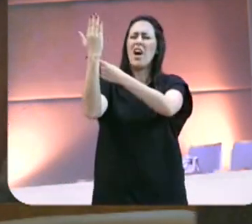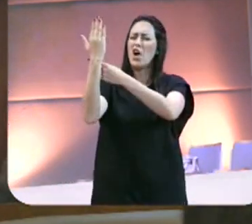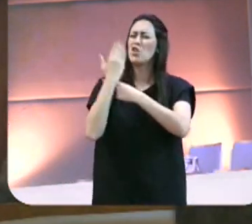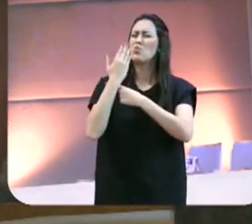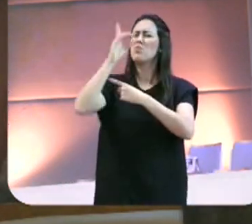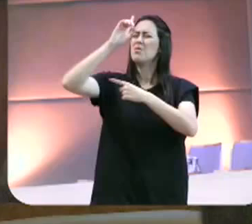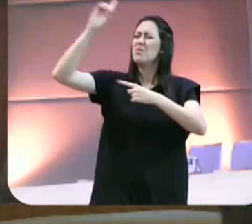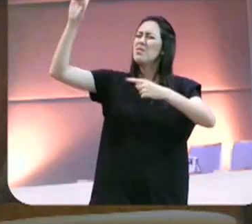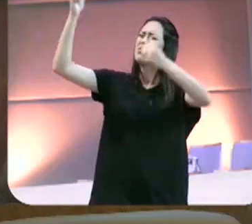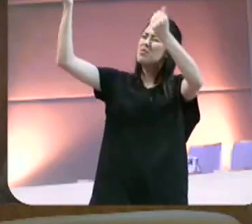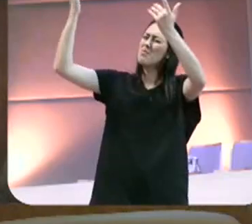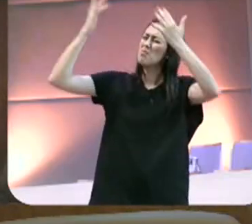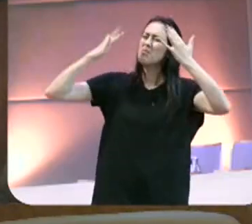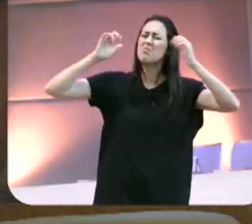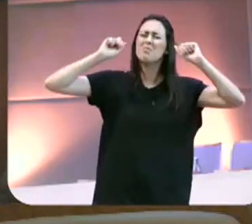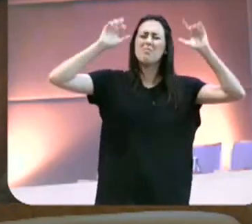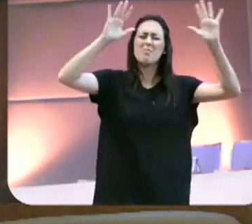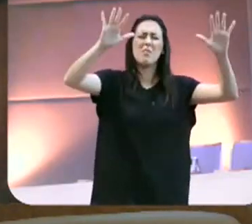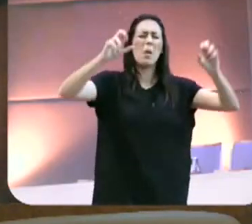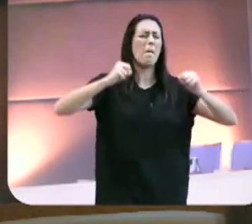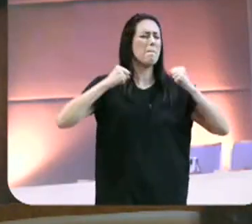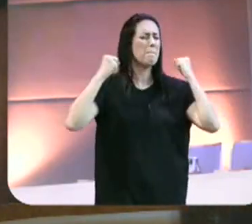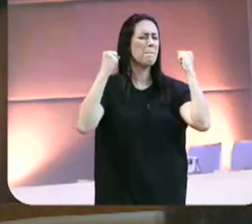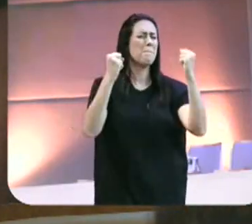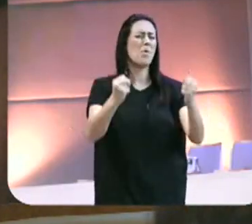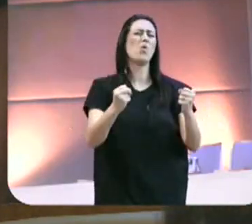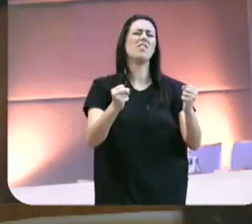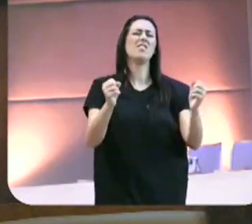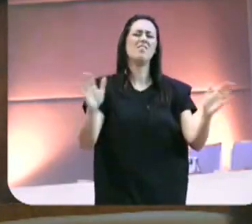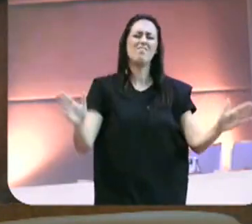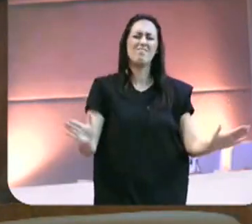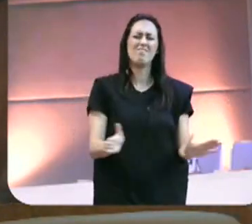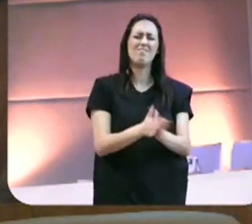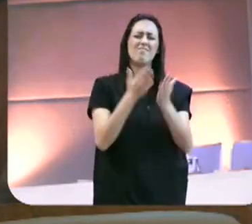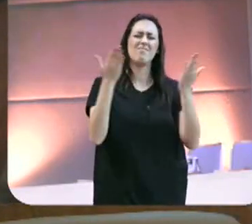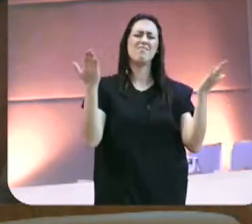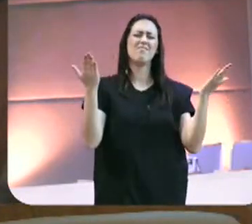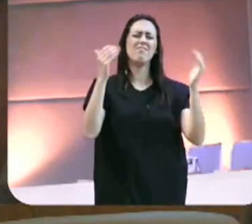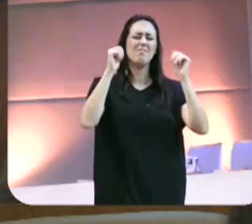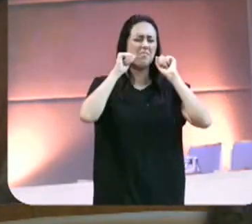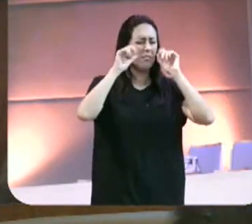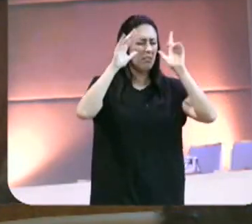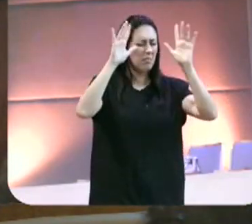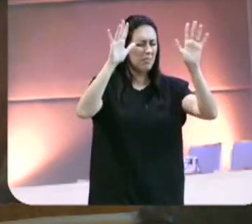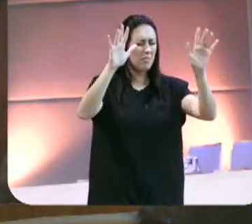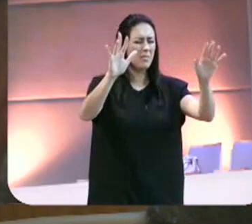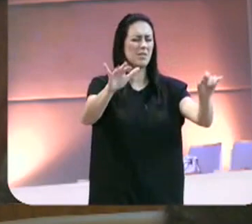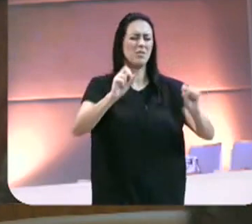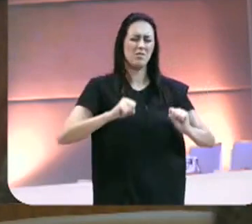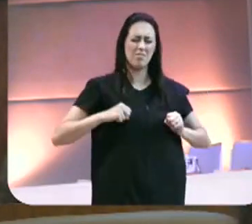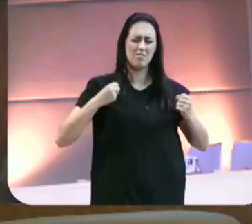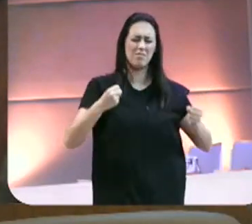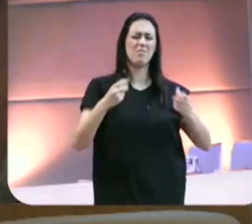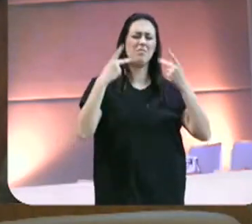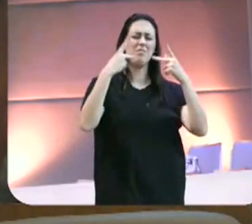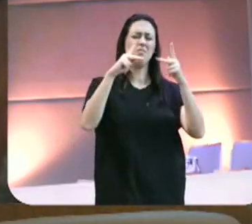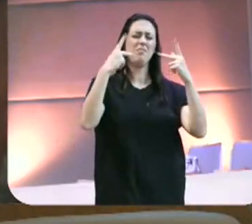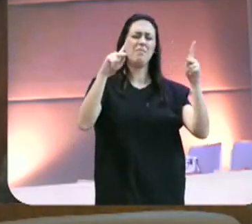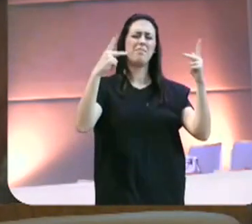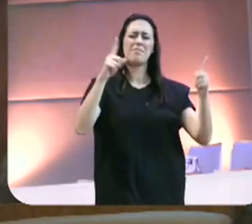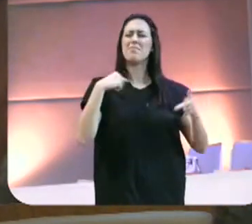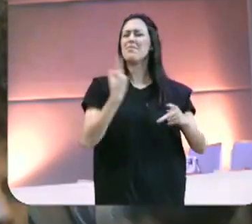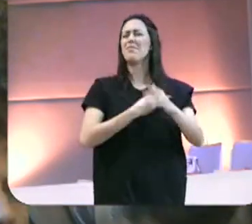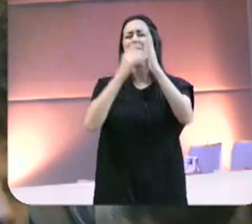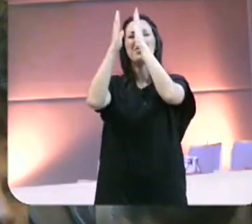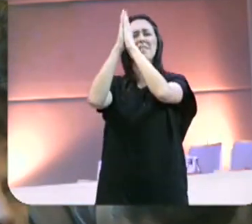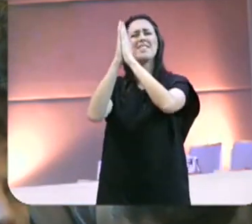mãos, ó Deus, com poder e com maravilhas do Senhor, para testificar essa mensagem que será pregada. Nós Te